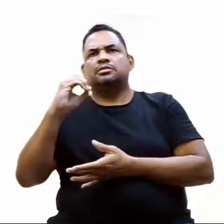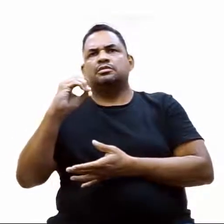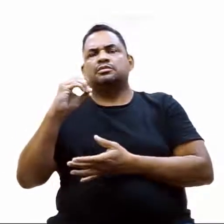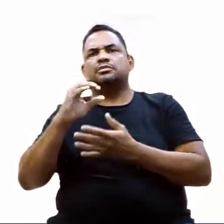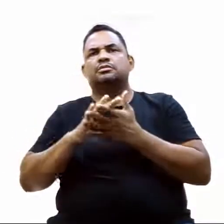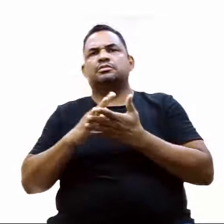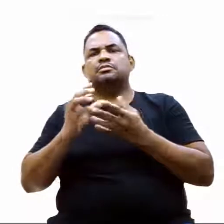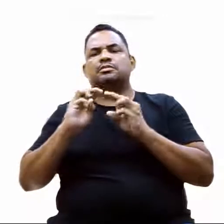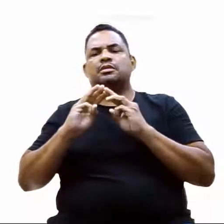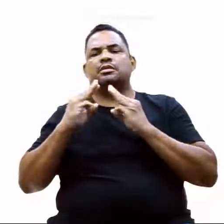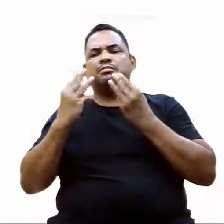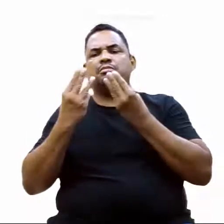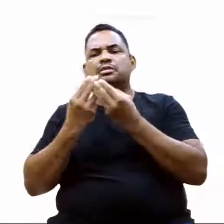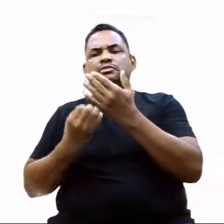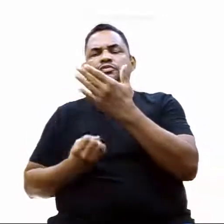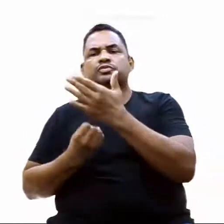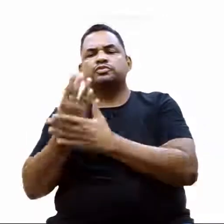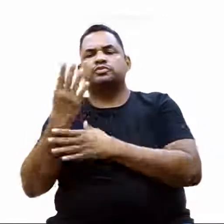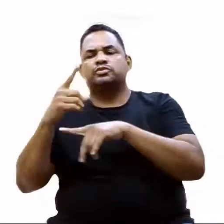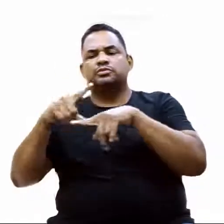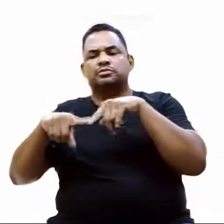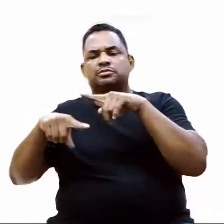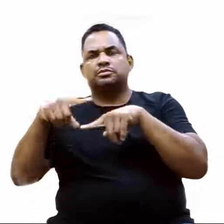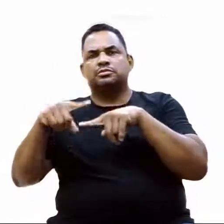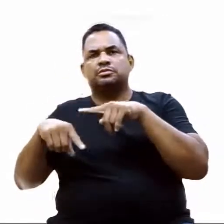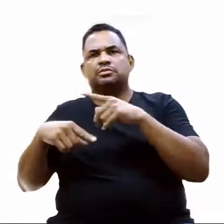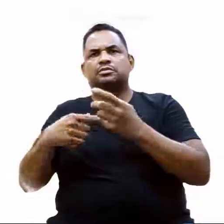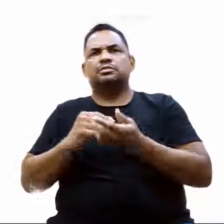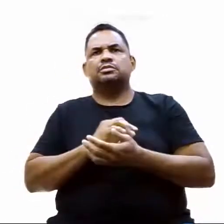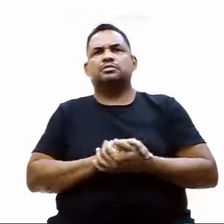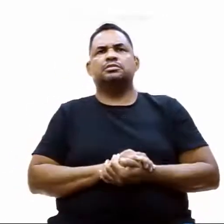se obtém do produto, do óxido de mercúrio,